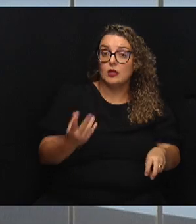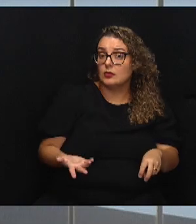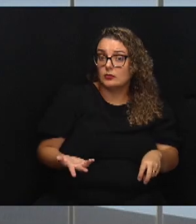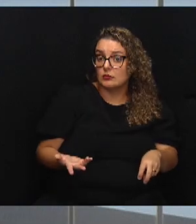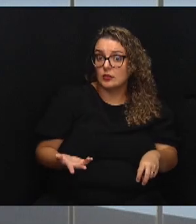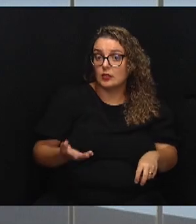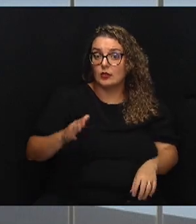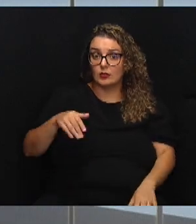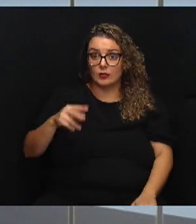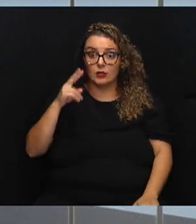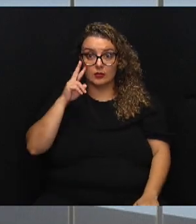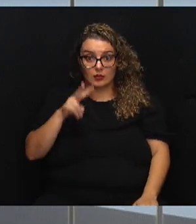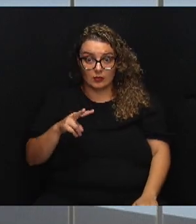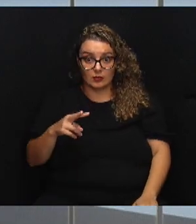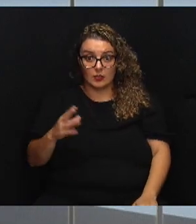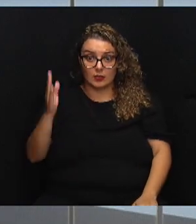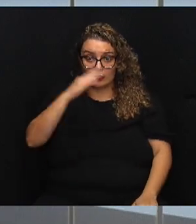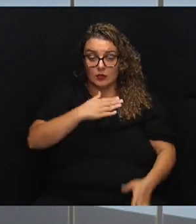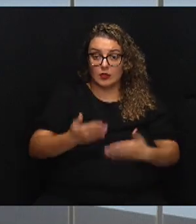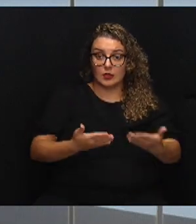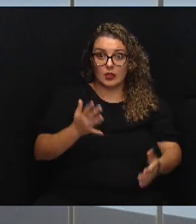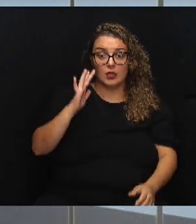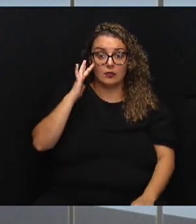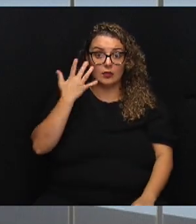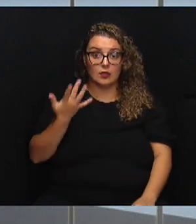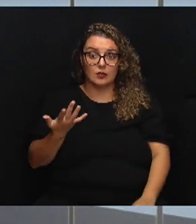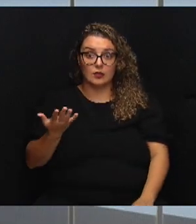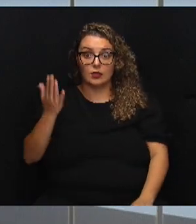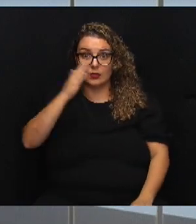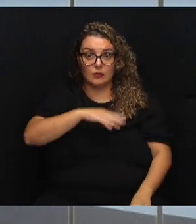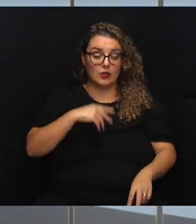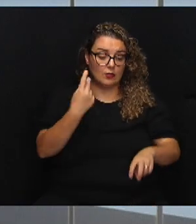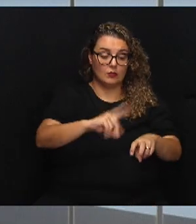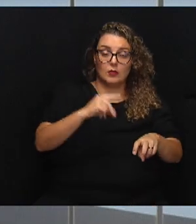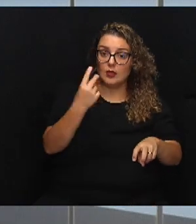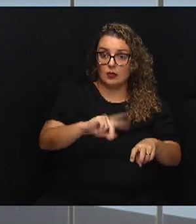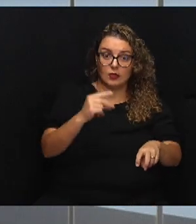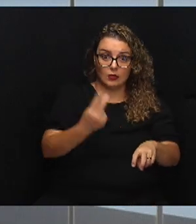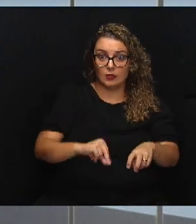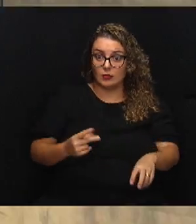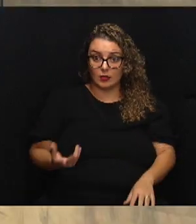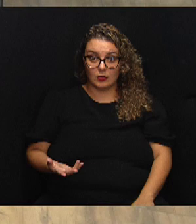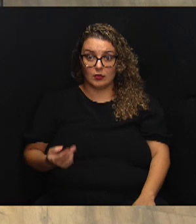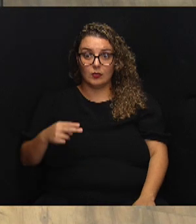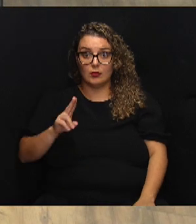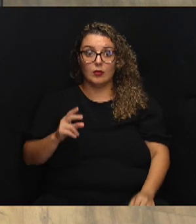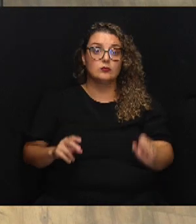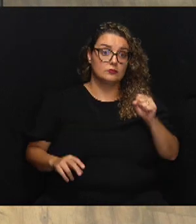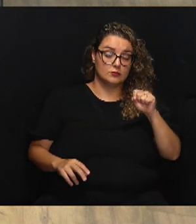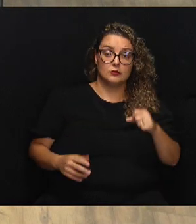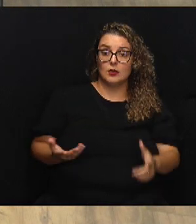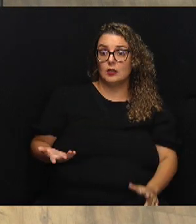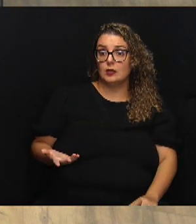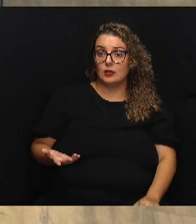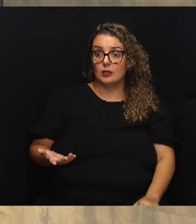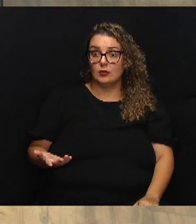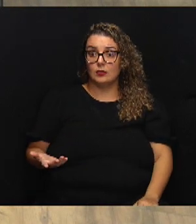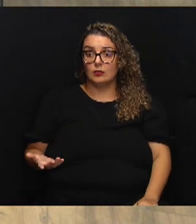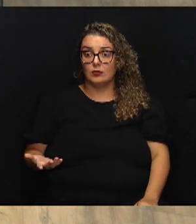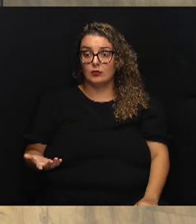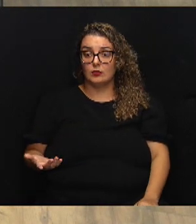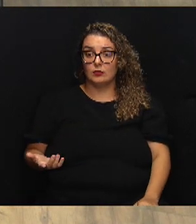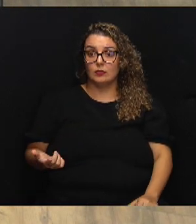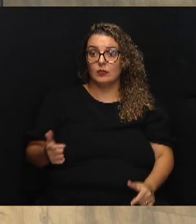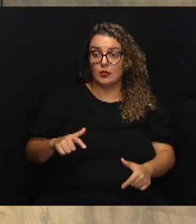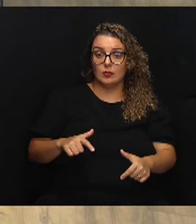vezes, quando você vai verificar a situação de maus tratos, eles acham que o maus tratos é quando você está batendo no animal ou quando você está mantendo o animal